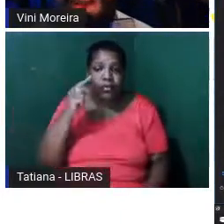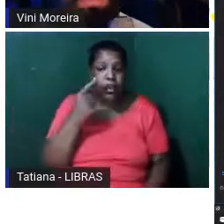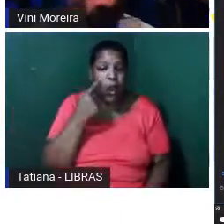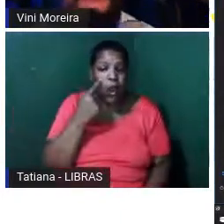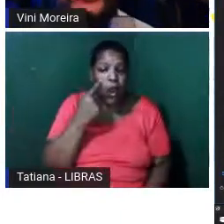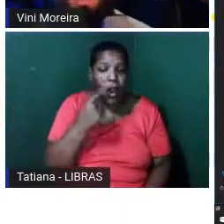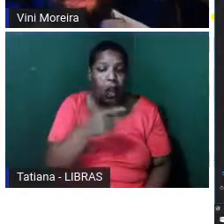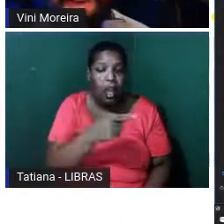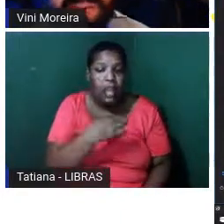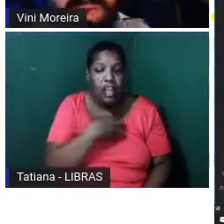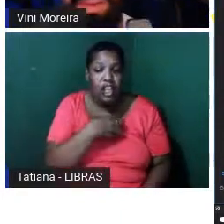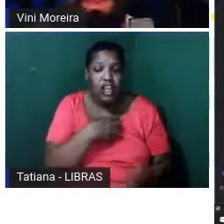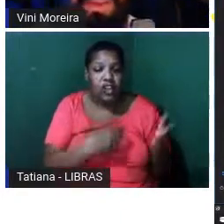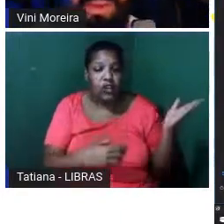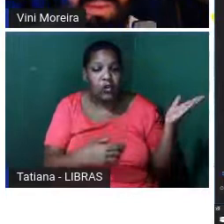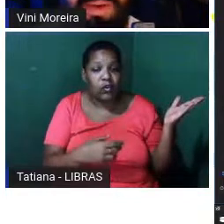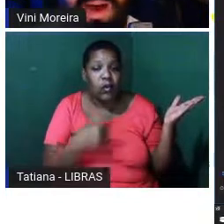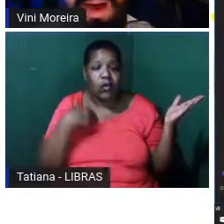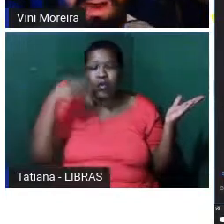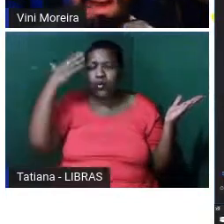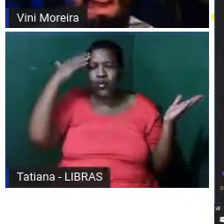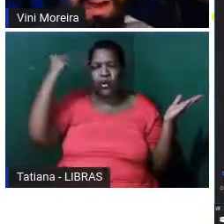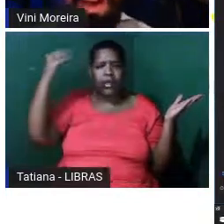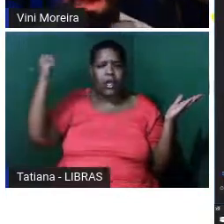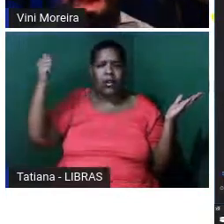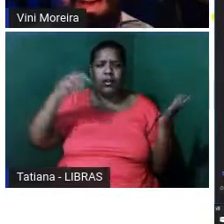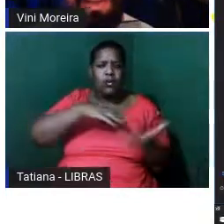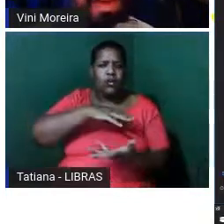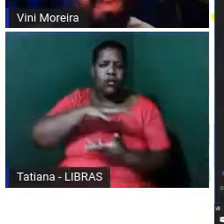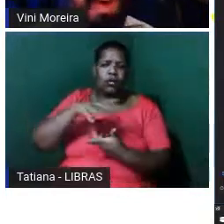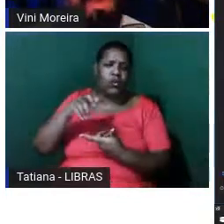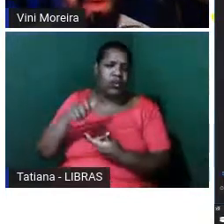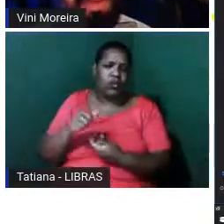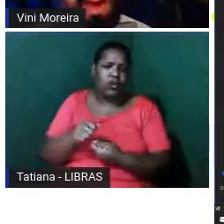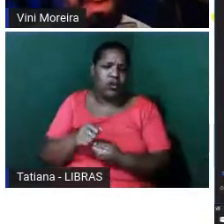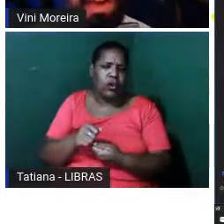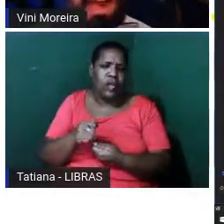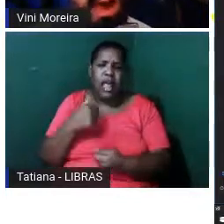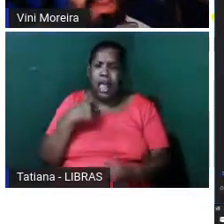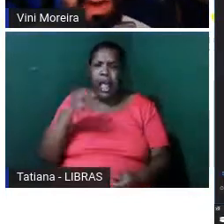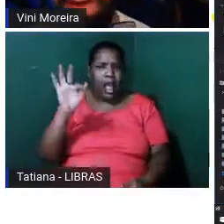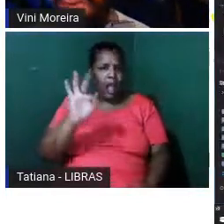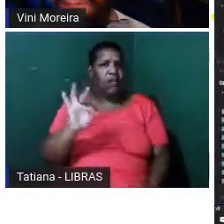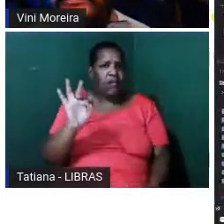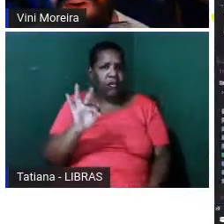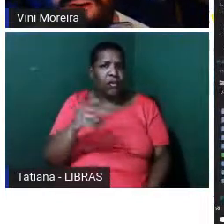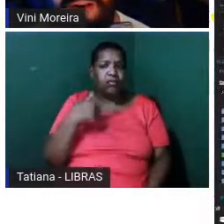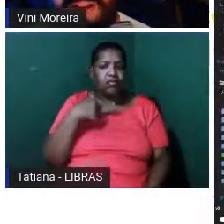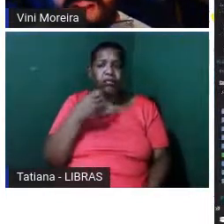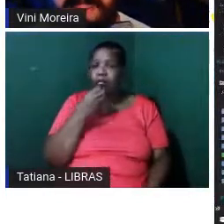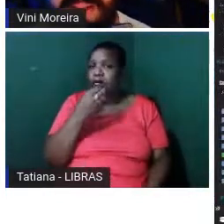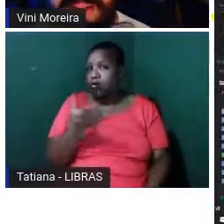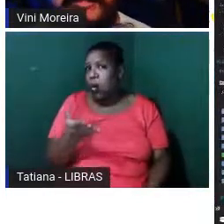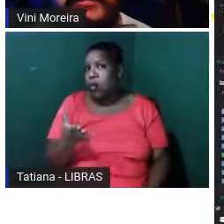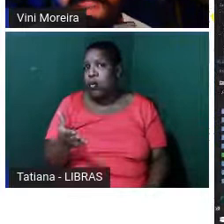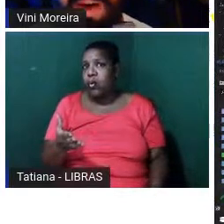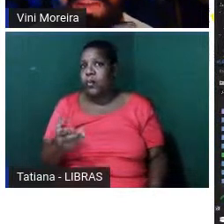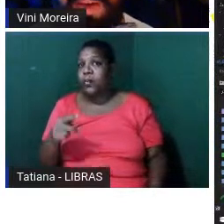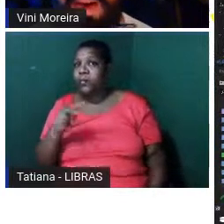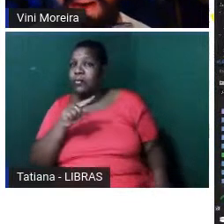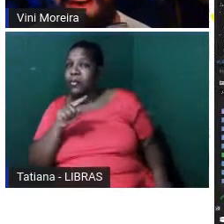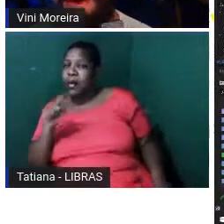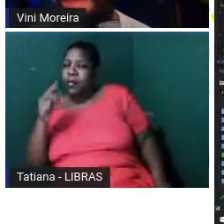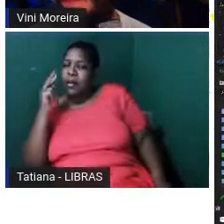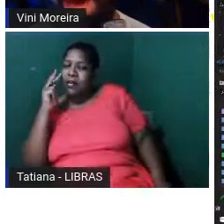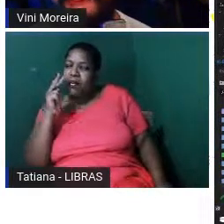esse tipo de vir fazer o maior sucesso do mundo quando era que eu tava na faculdade e realmente é muito bom mas a gente